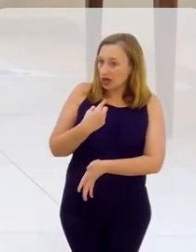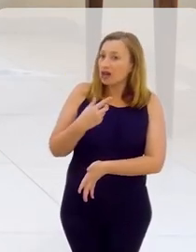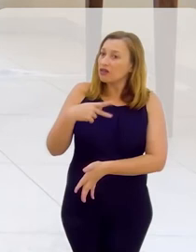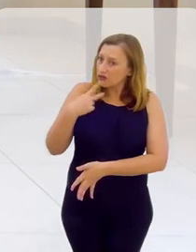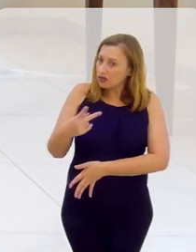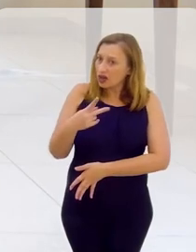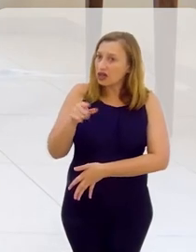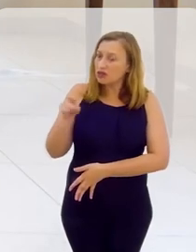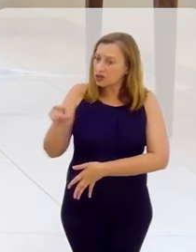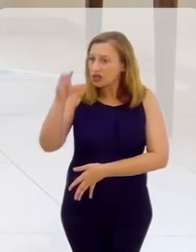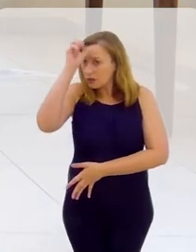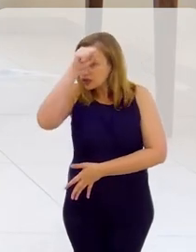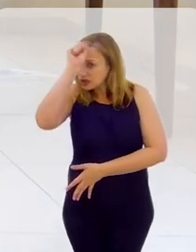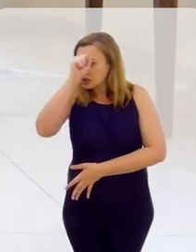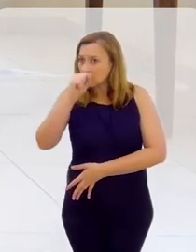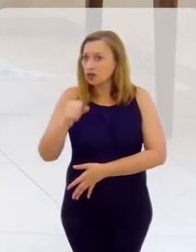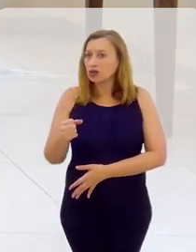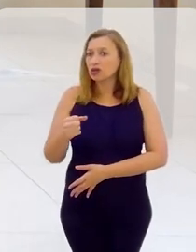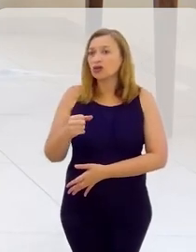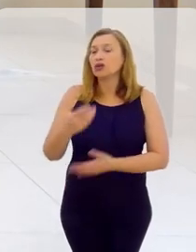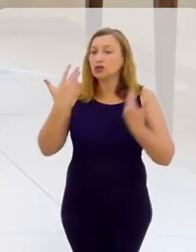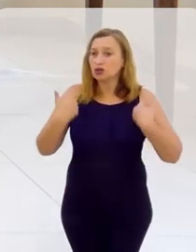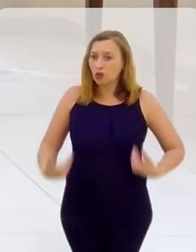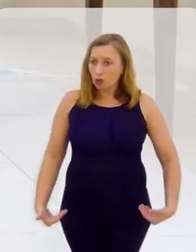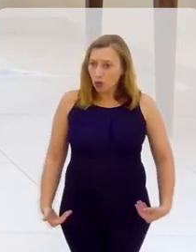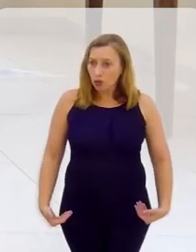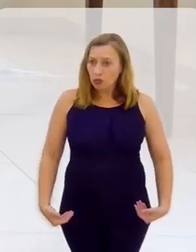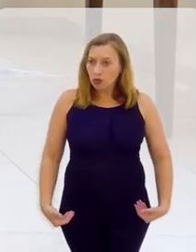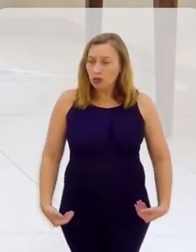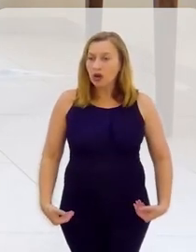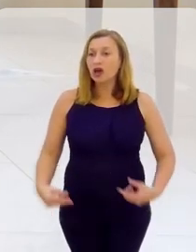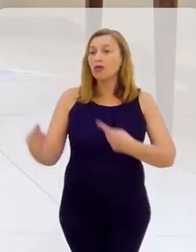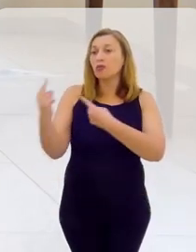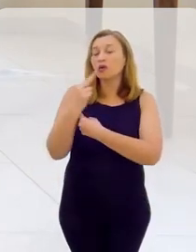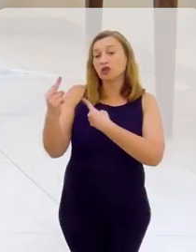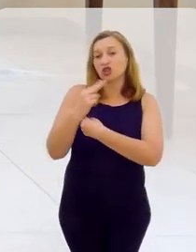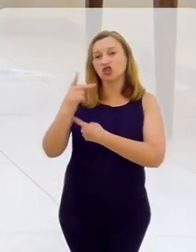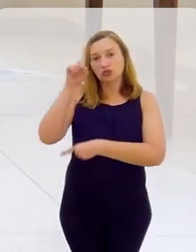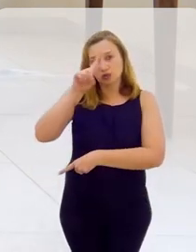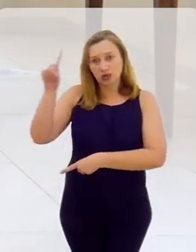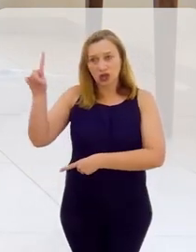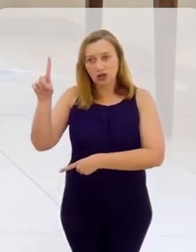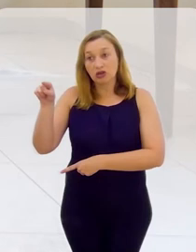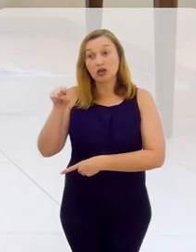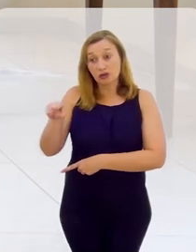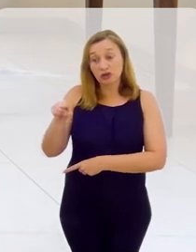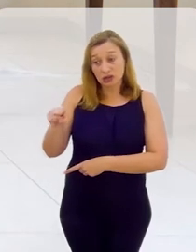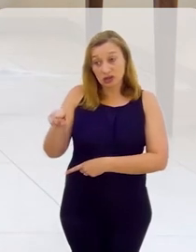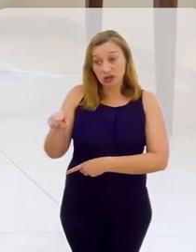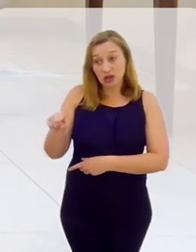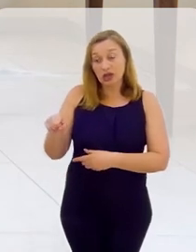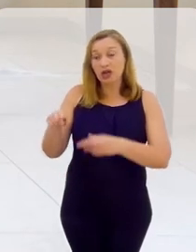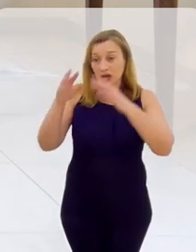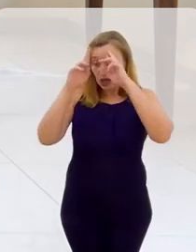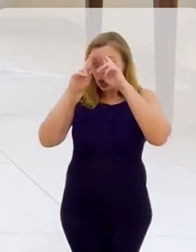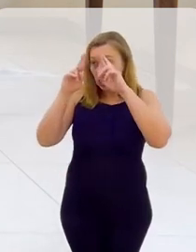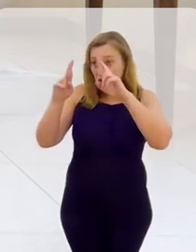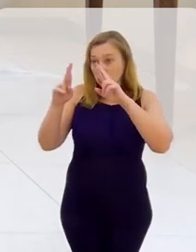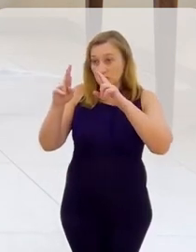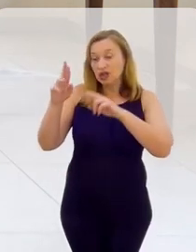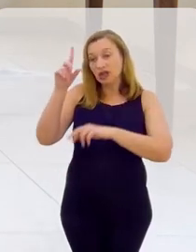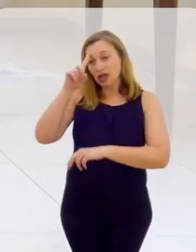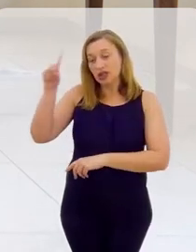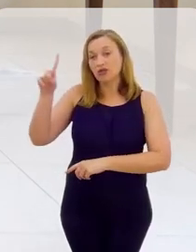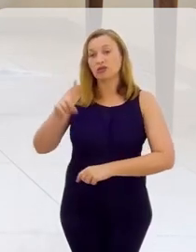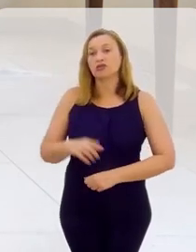perguntarem novamente, diga para eles o que você aprendeu, que o seu corpo é sagrado, que o corpo da mulher é sagrado e que você cobre em